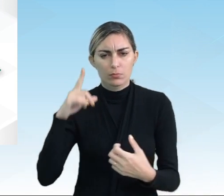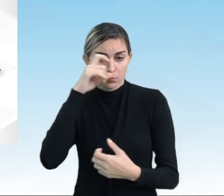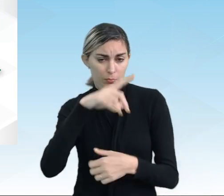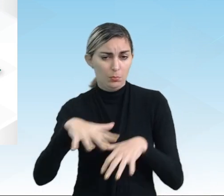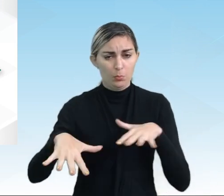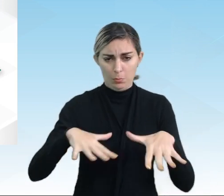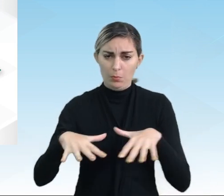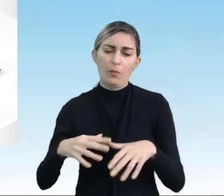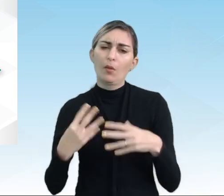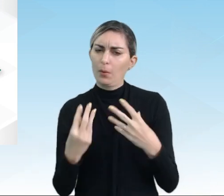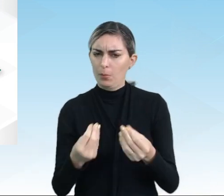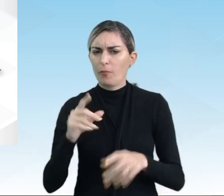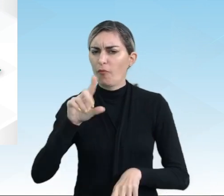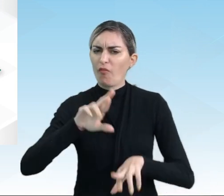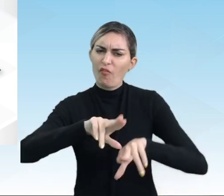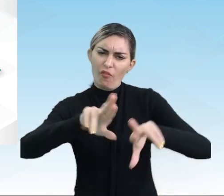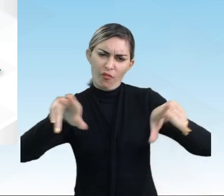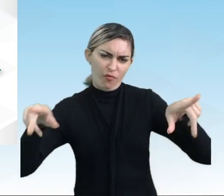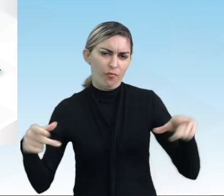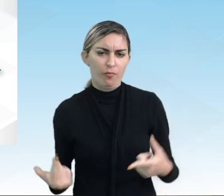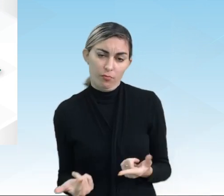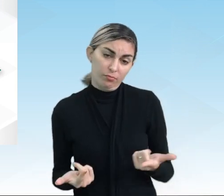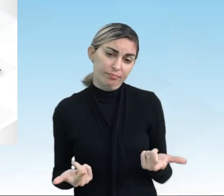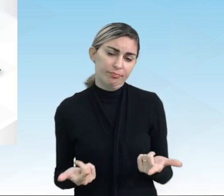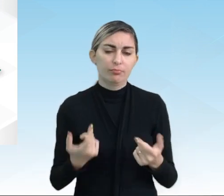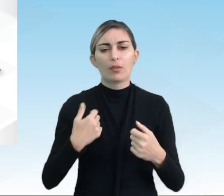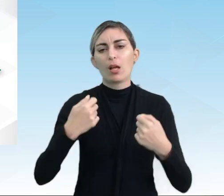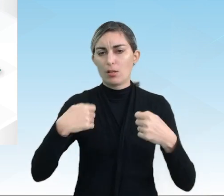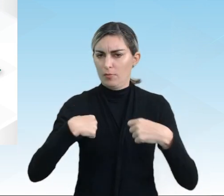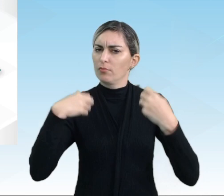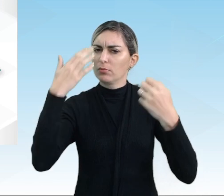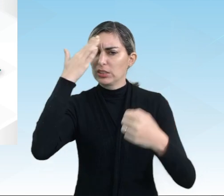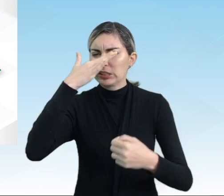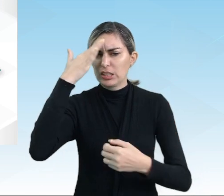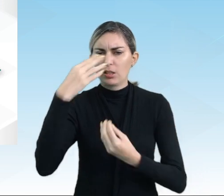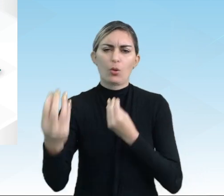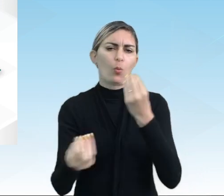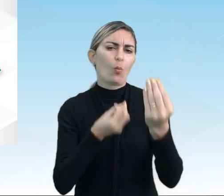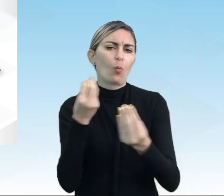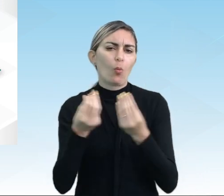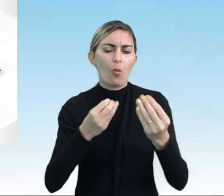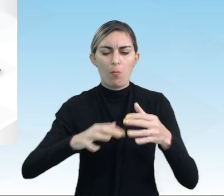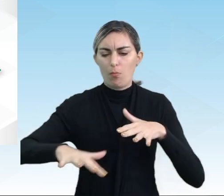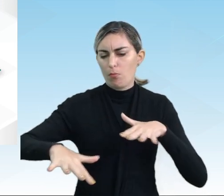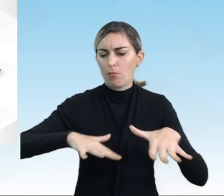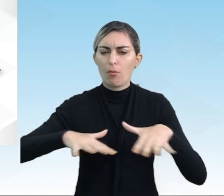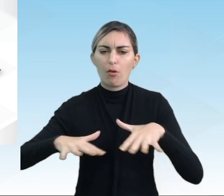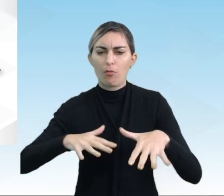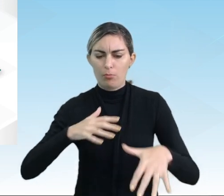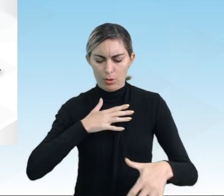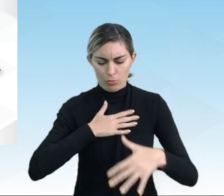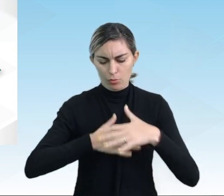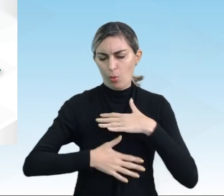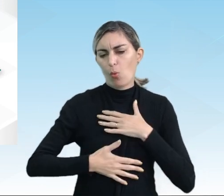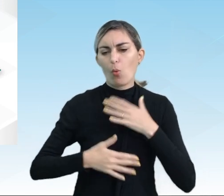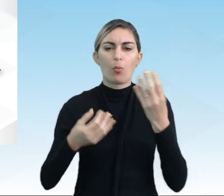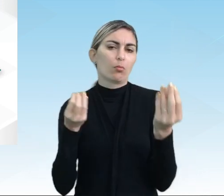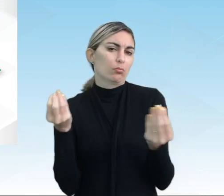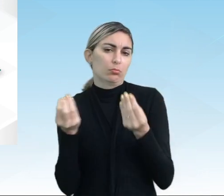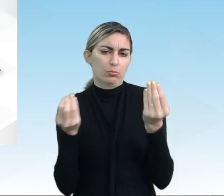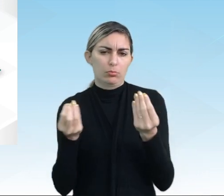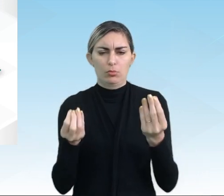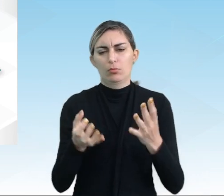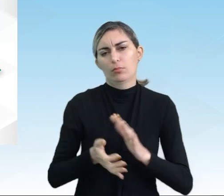é muito variado. Vamos procurar entender como se realizam os movimentos do nosso corpo.